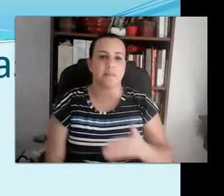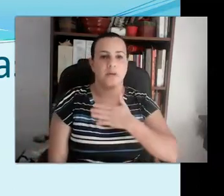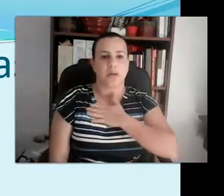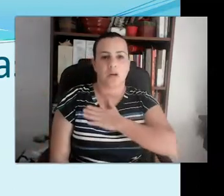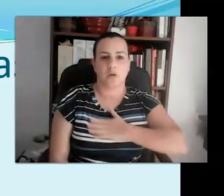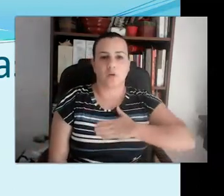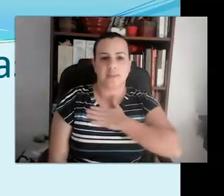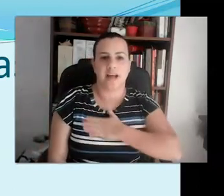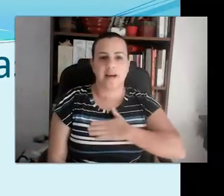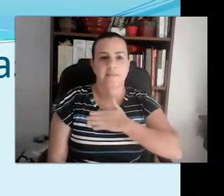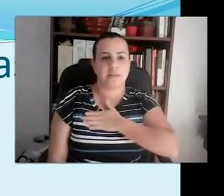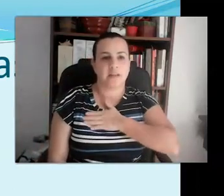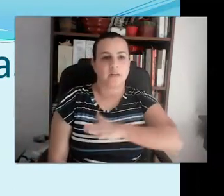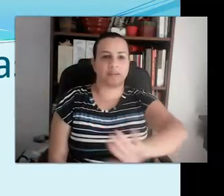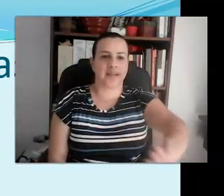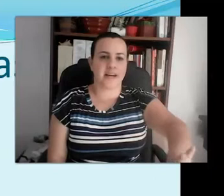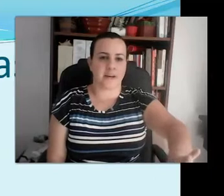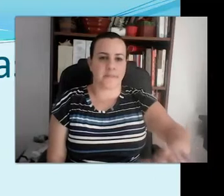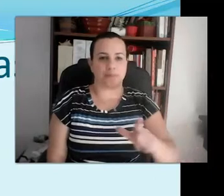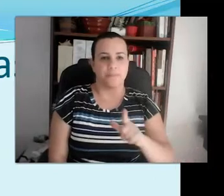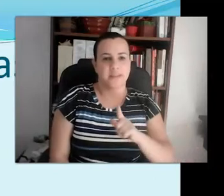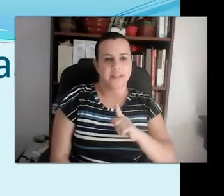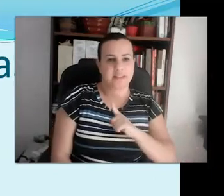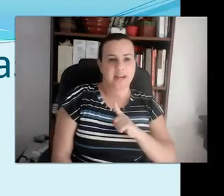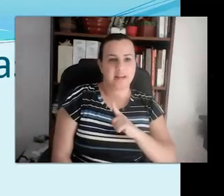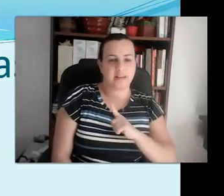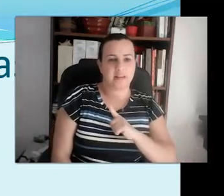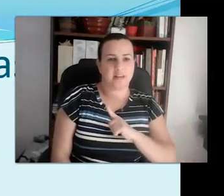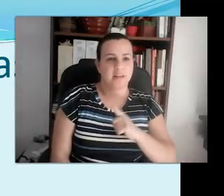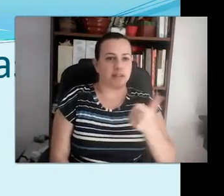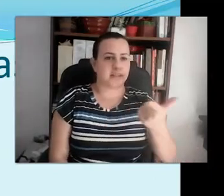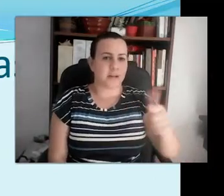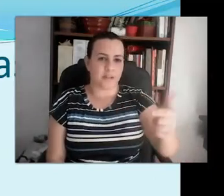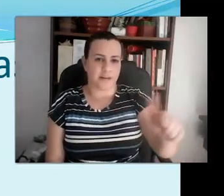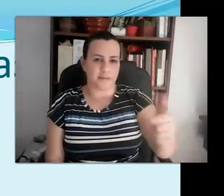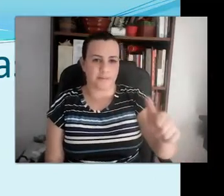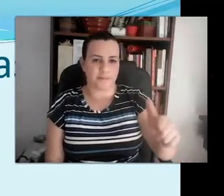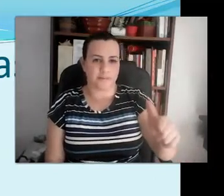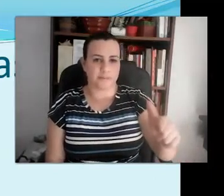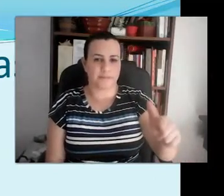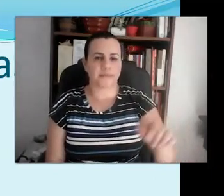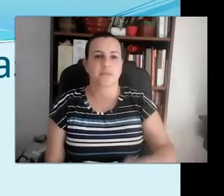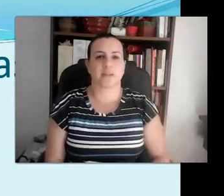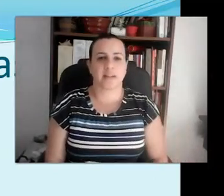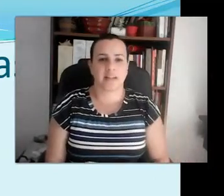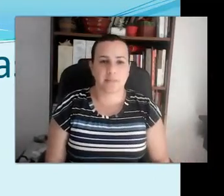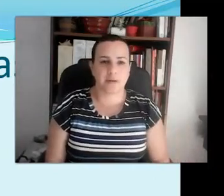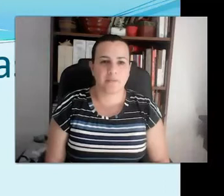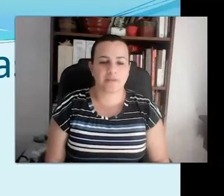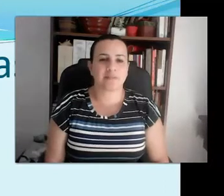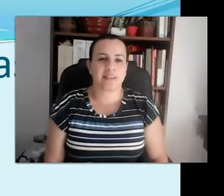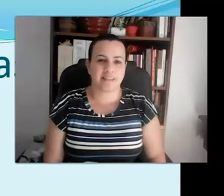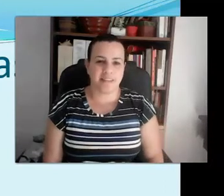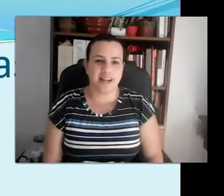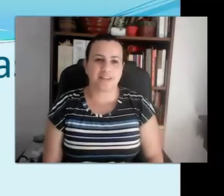por exemplo, gostar, gostar não. Ter, não ter.